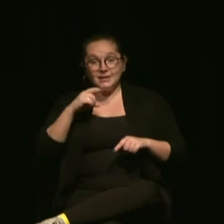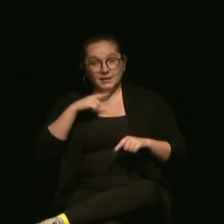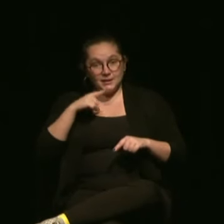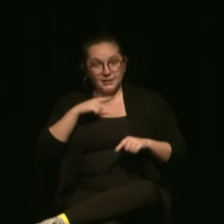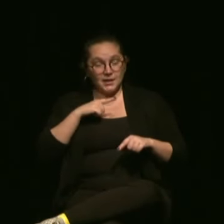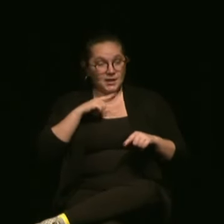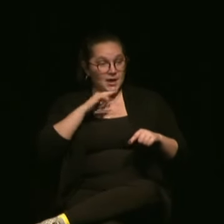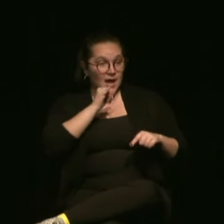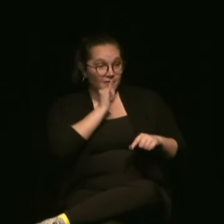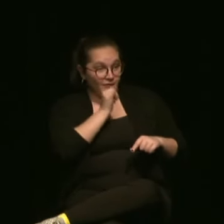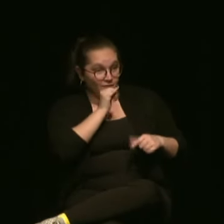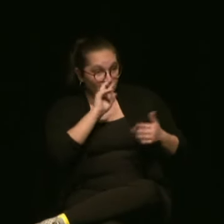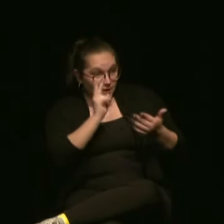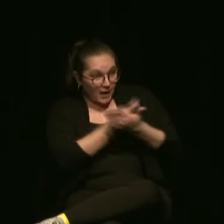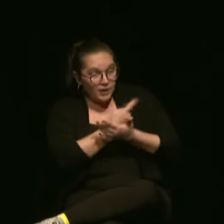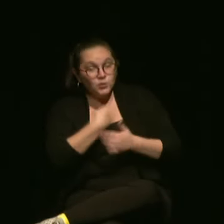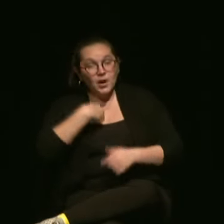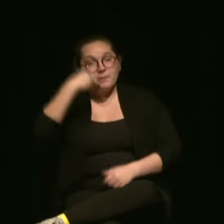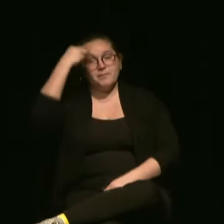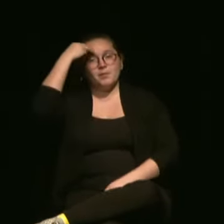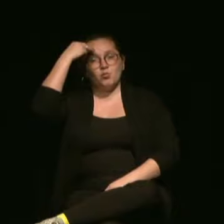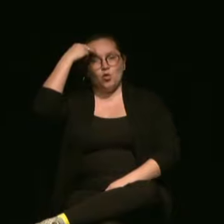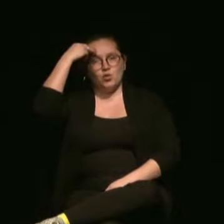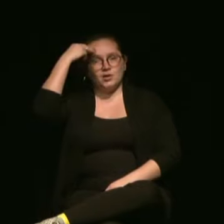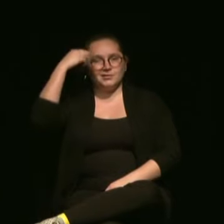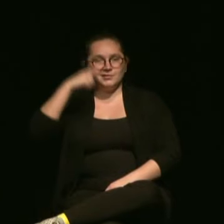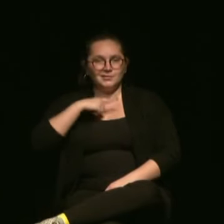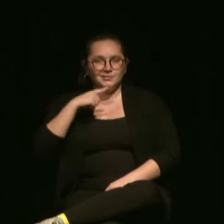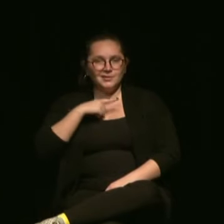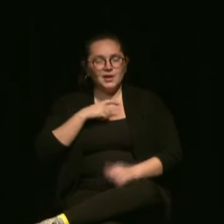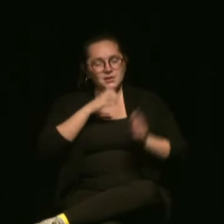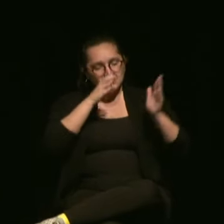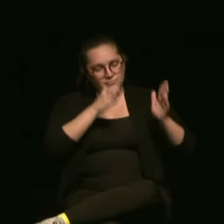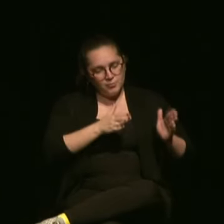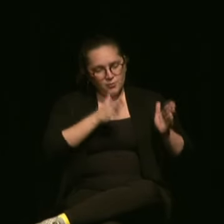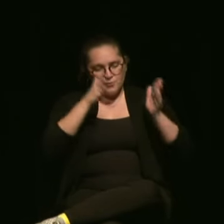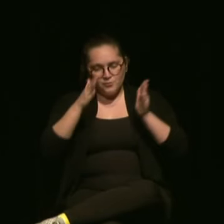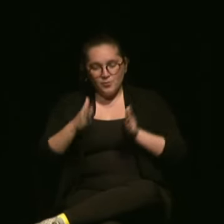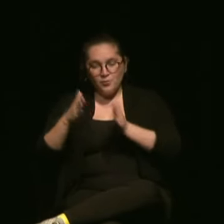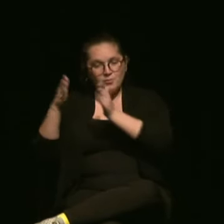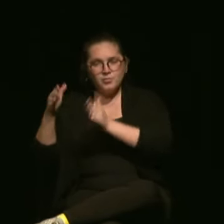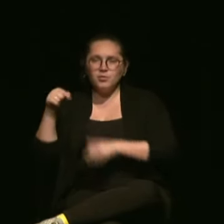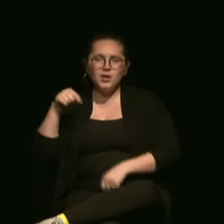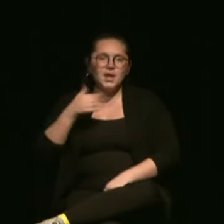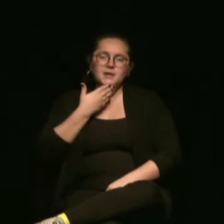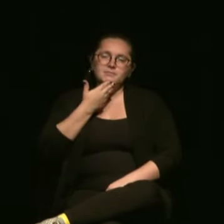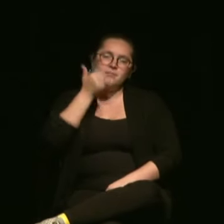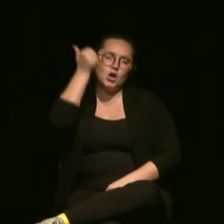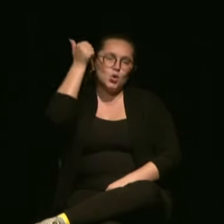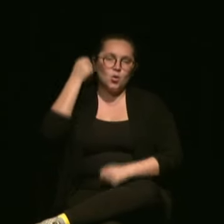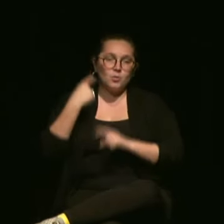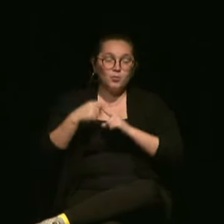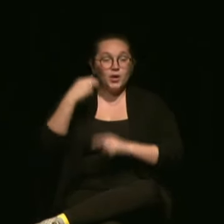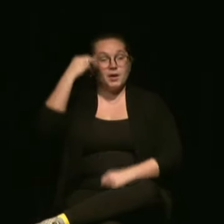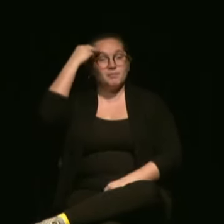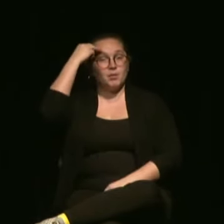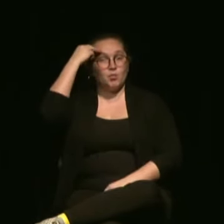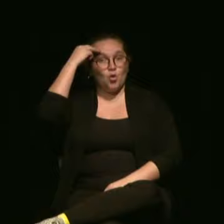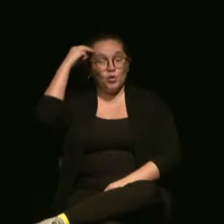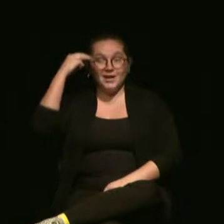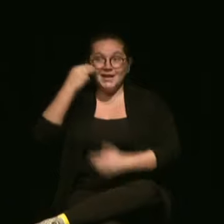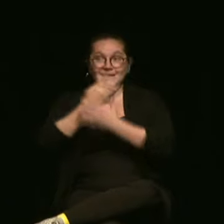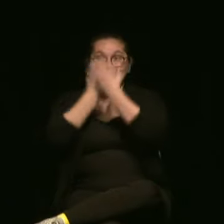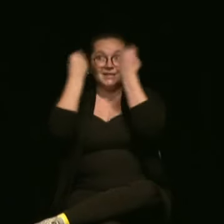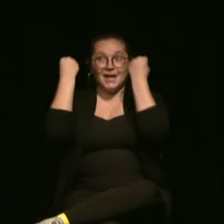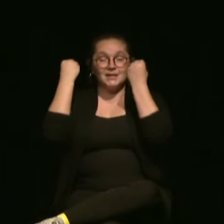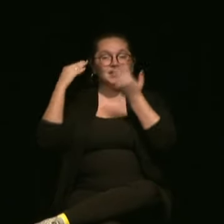entre o fato narrado e a memória desse fato, o momento da narração no filme, melhor, porque a memória faz o seu trabalho de esquecer,